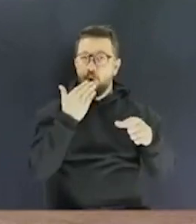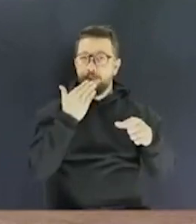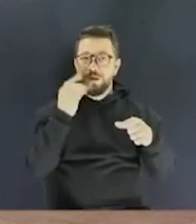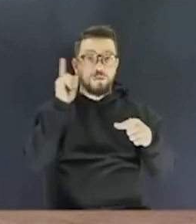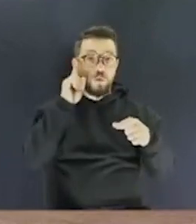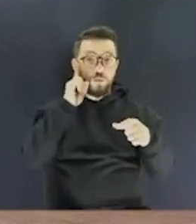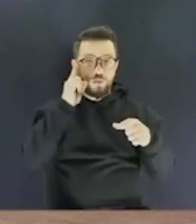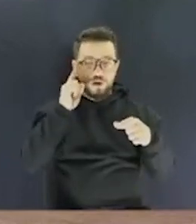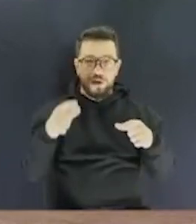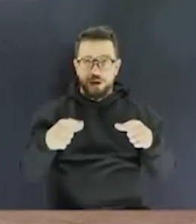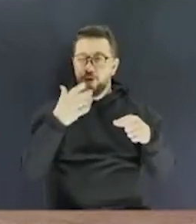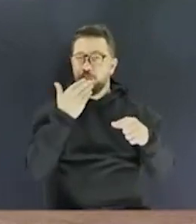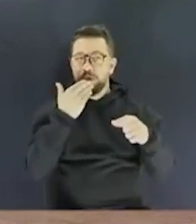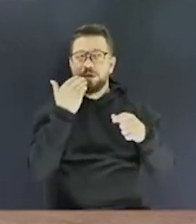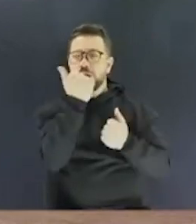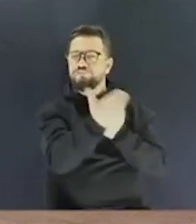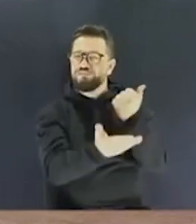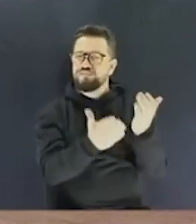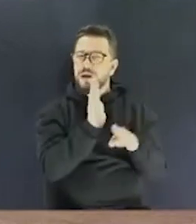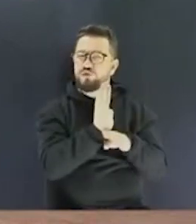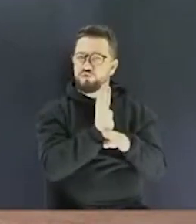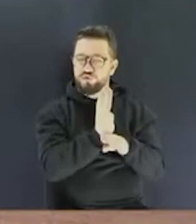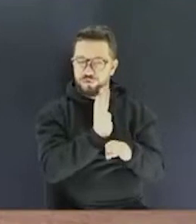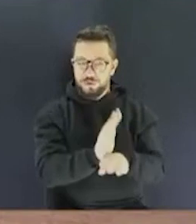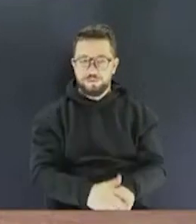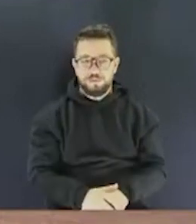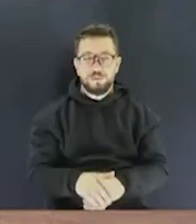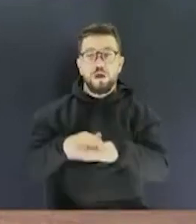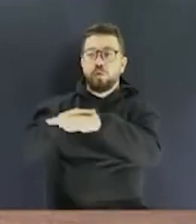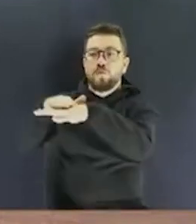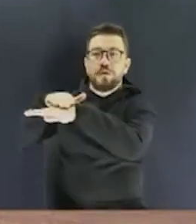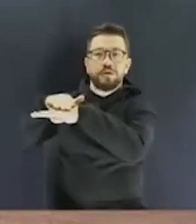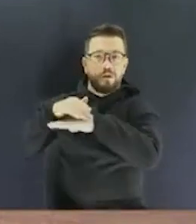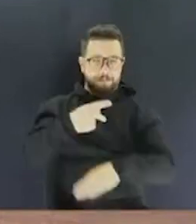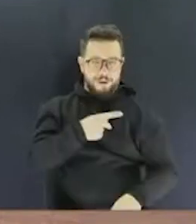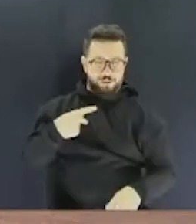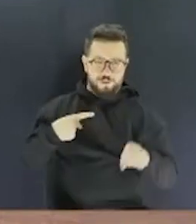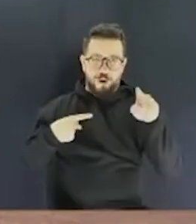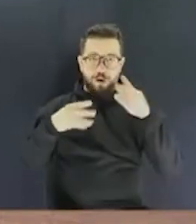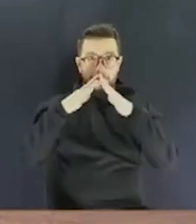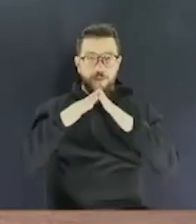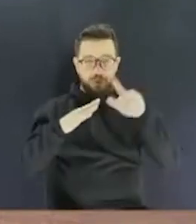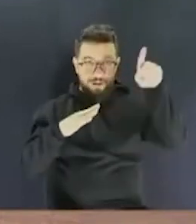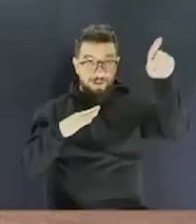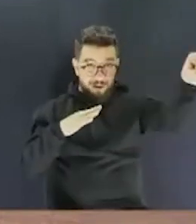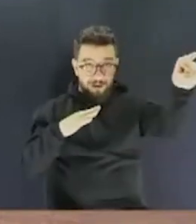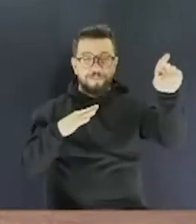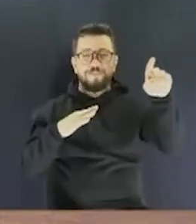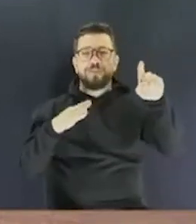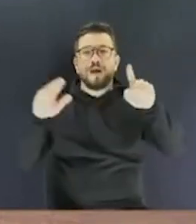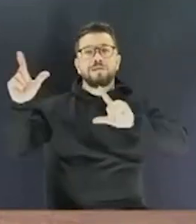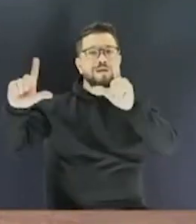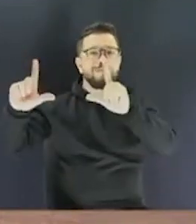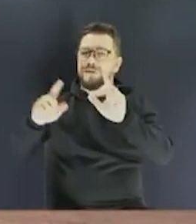acontecendo. Nós, conversando com os pastores lá, gente, as redes de televisão não estão